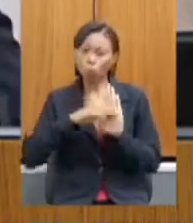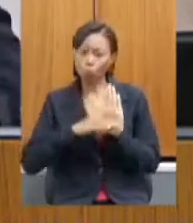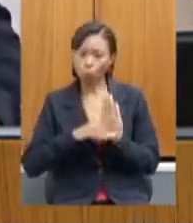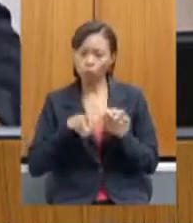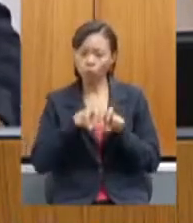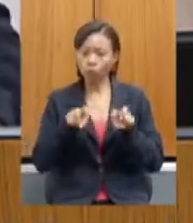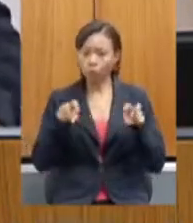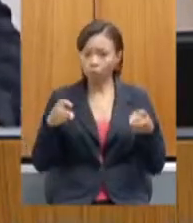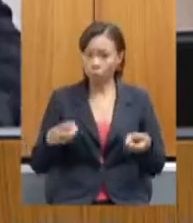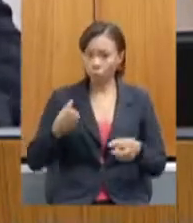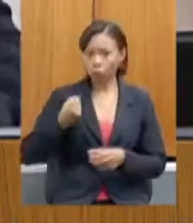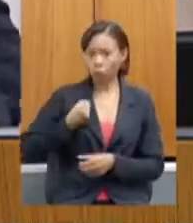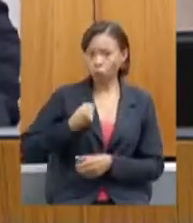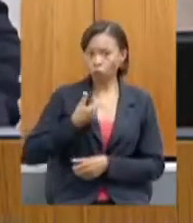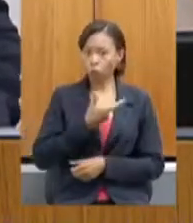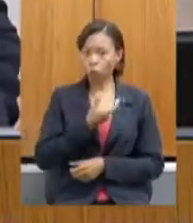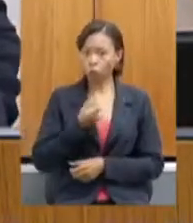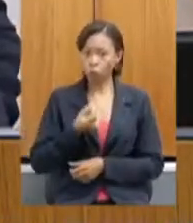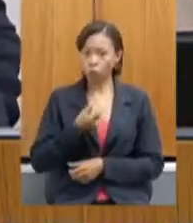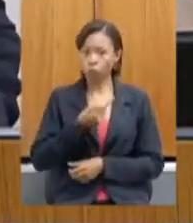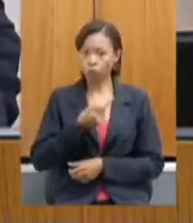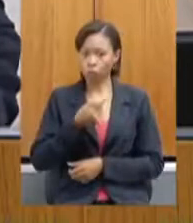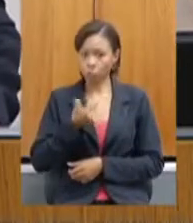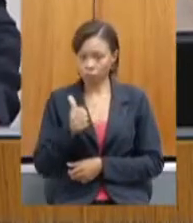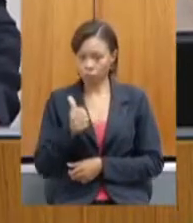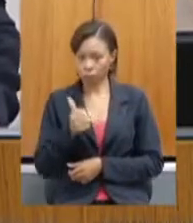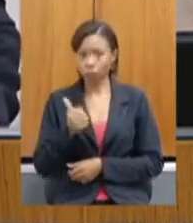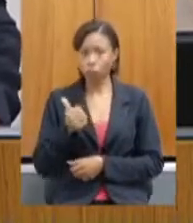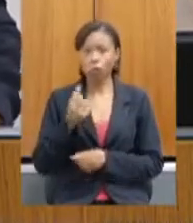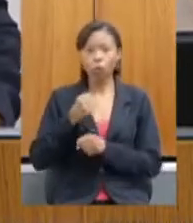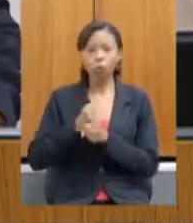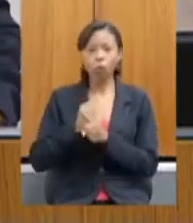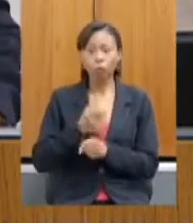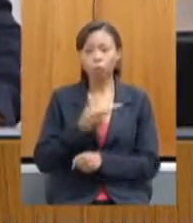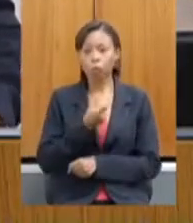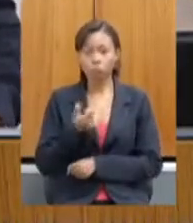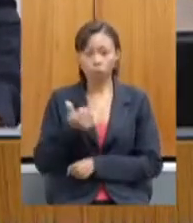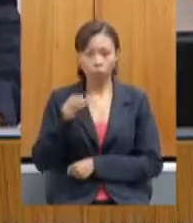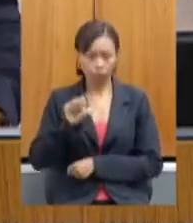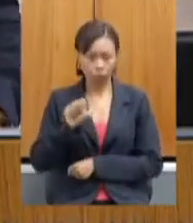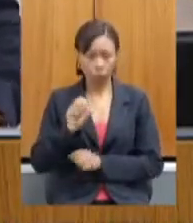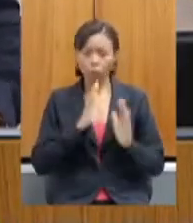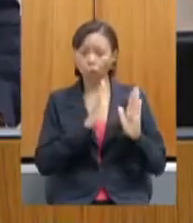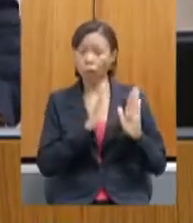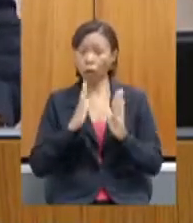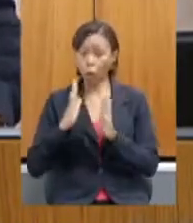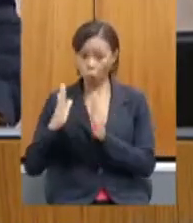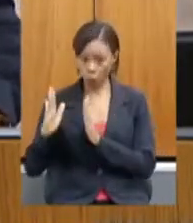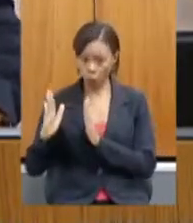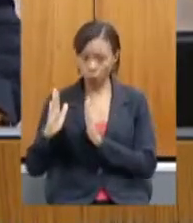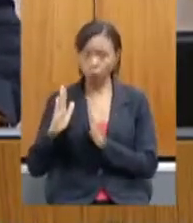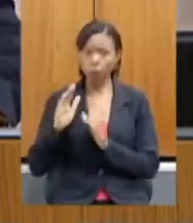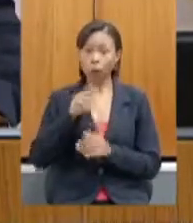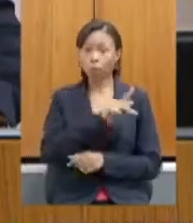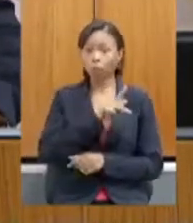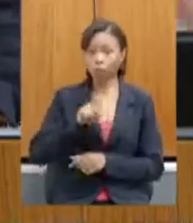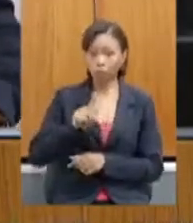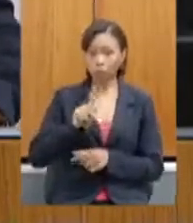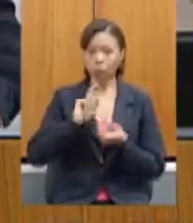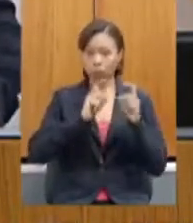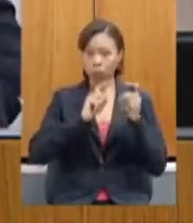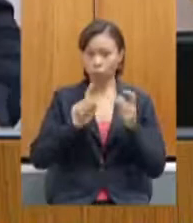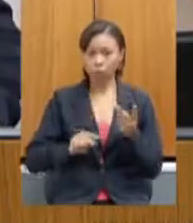2711 de 2019, na seguinte ordem. Presidente da reunião, presidentes das